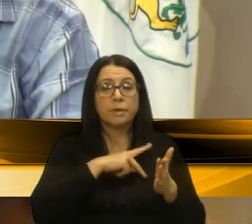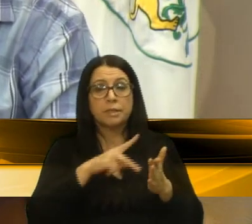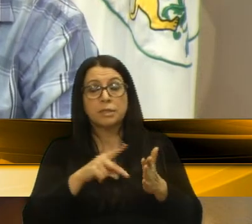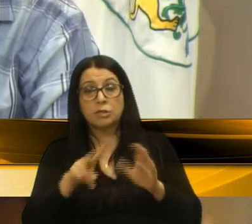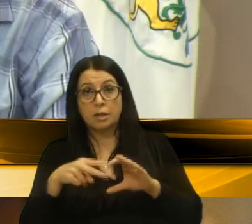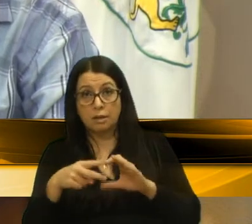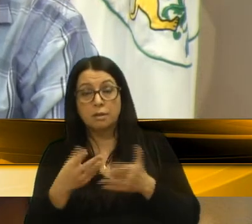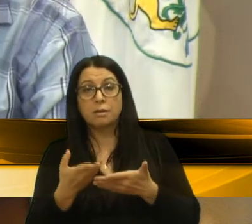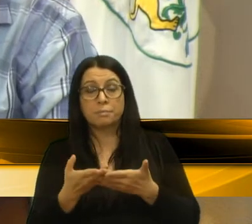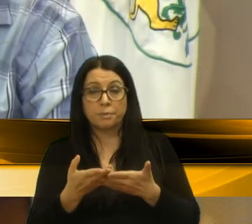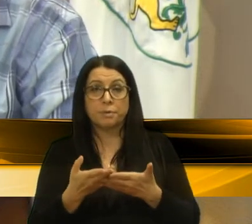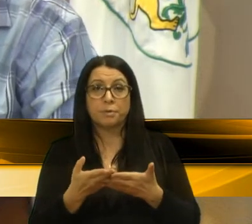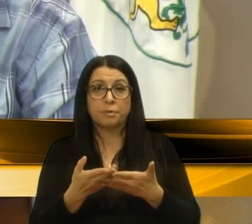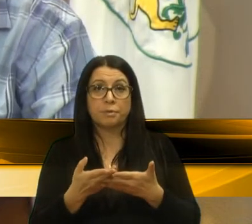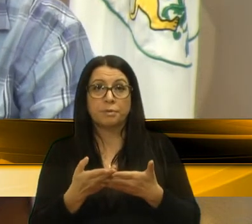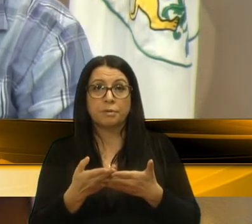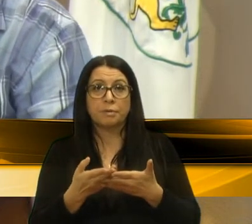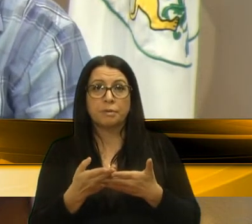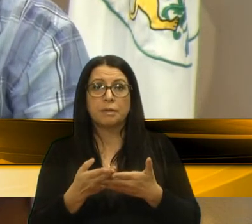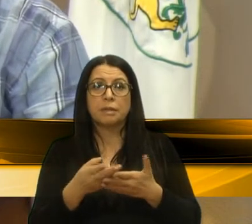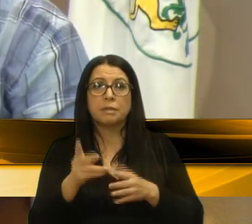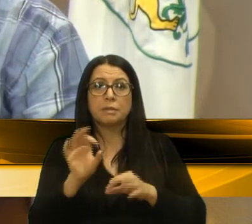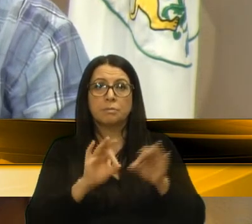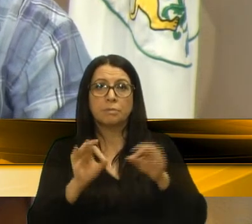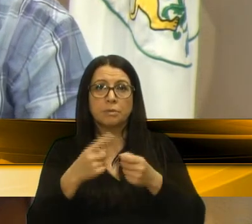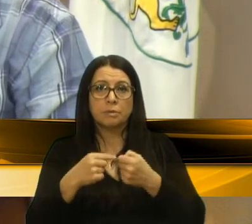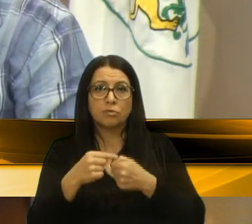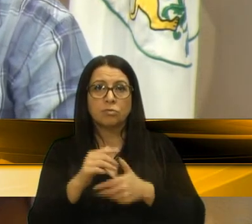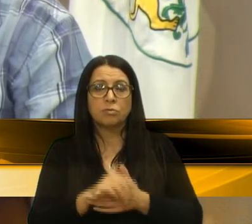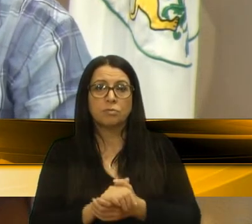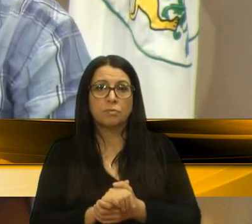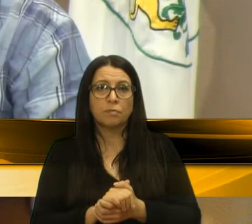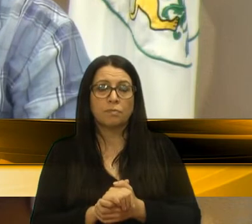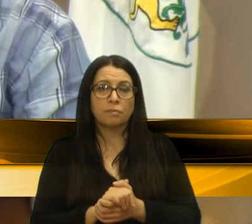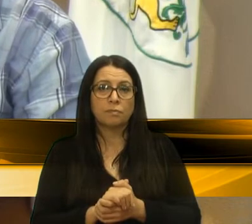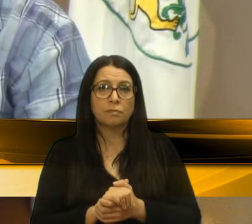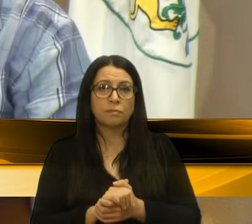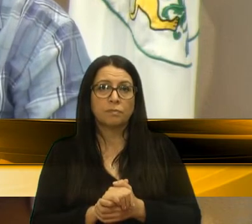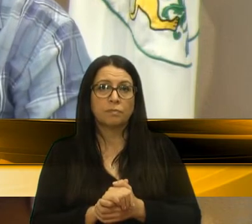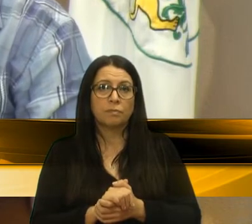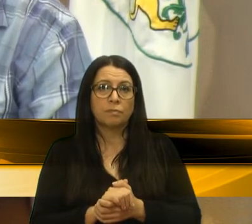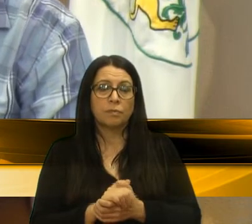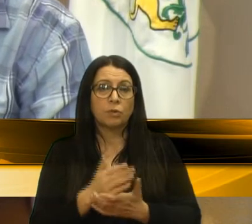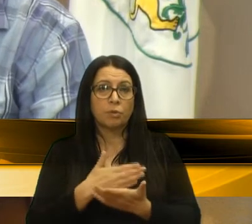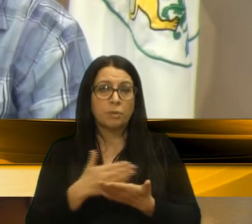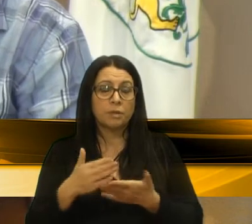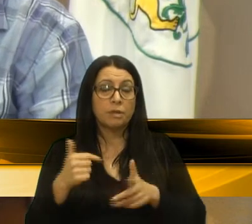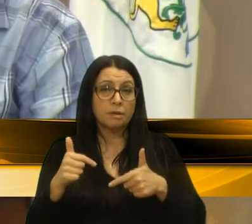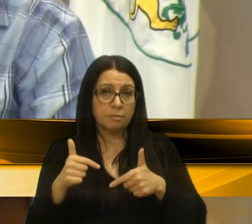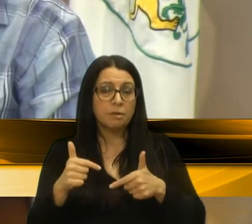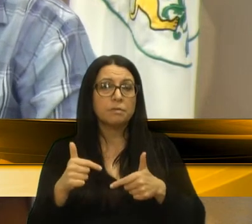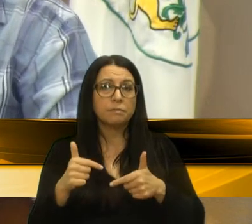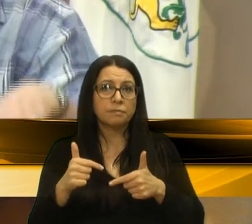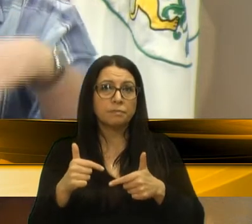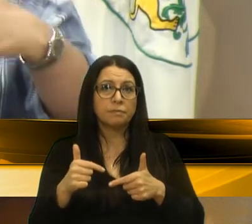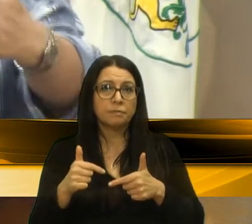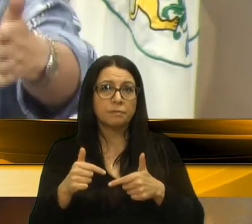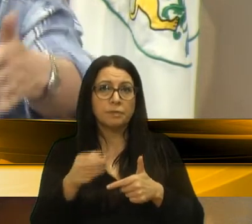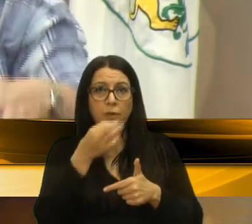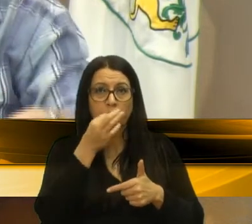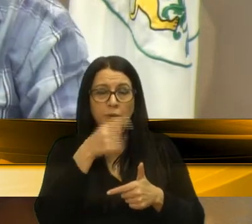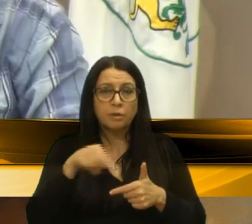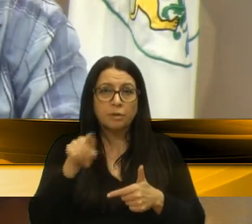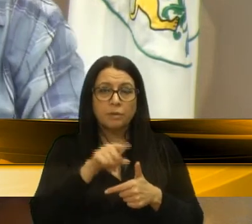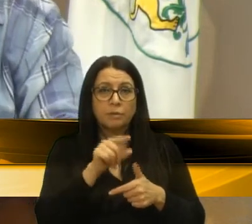câmara essa versão do plano diretor ea gente já começar a trabalhar do ponto de vista de